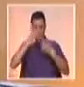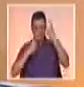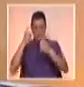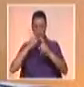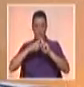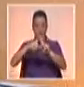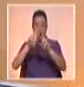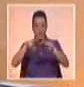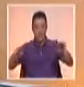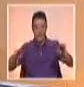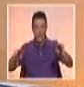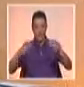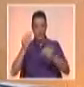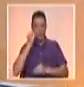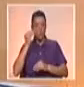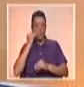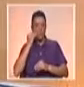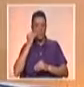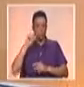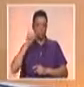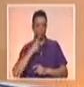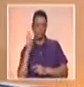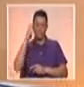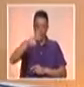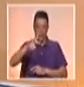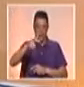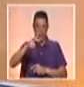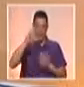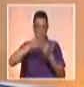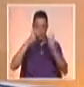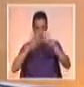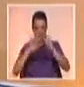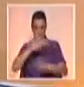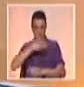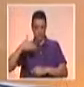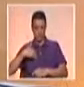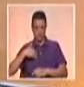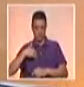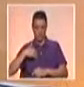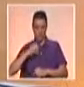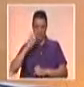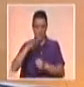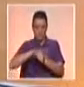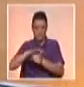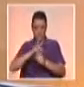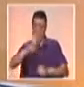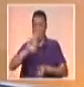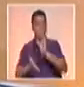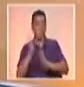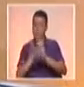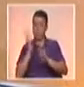dos hospitais, não é? Como é que um surdo com um problema de saúde ou até numa situação de